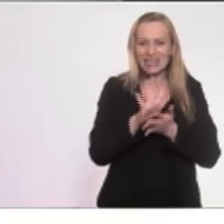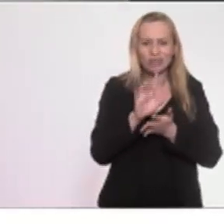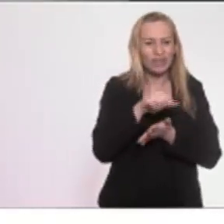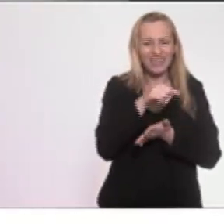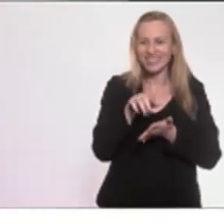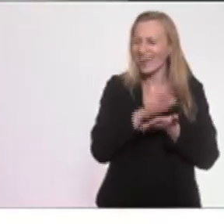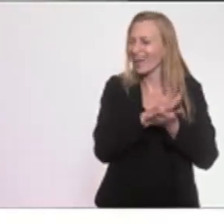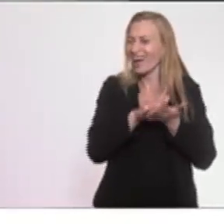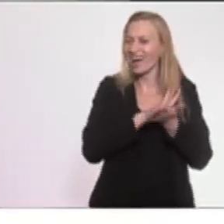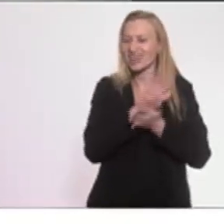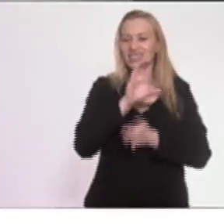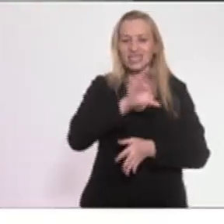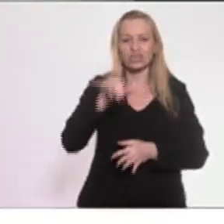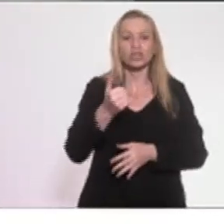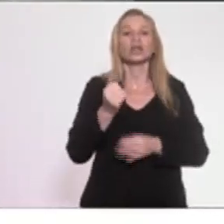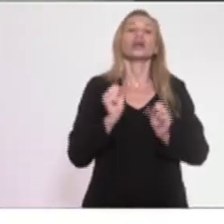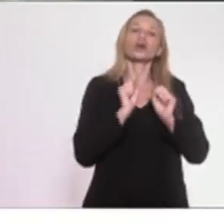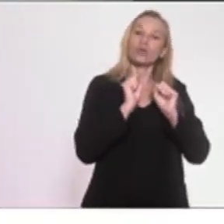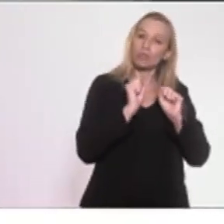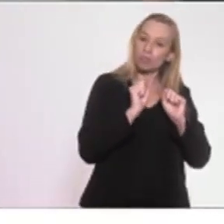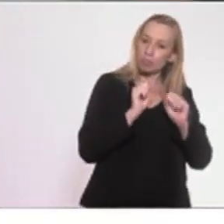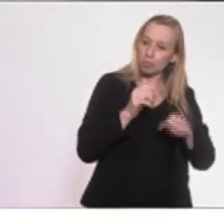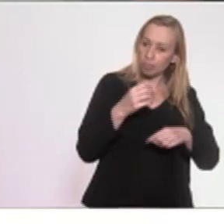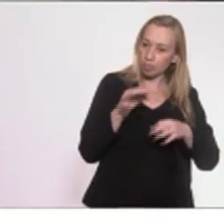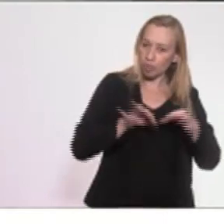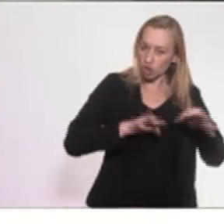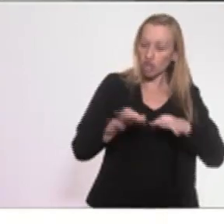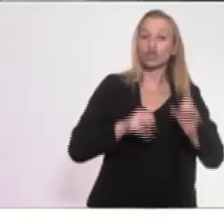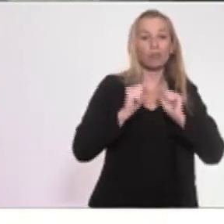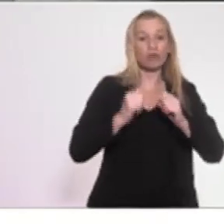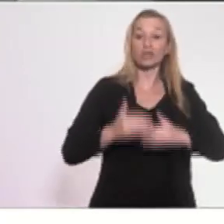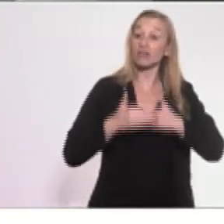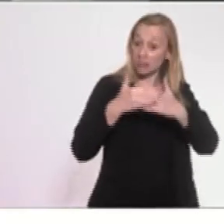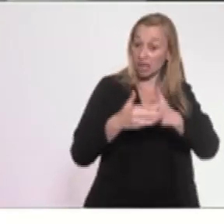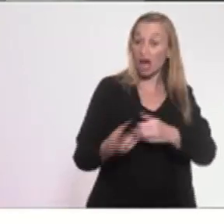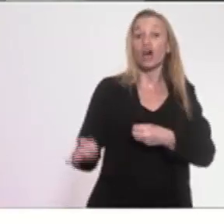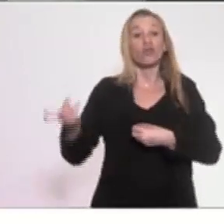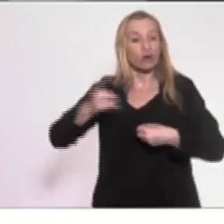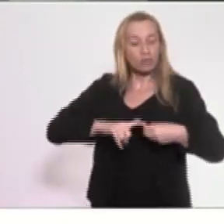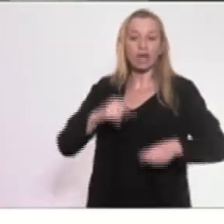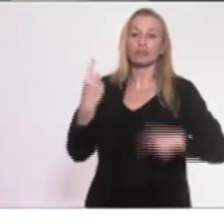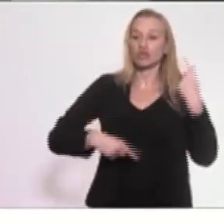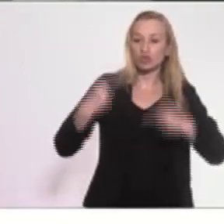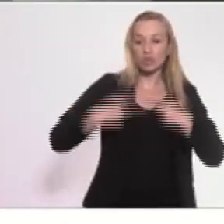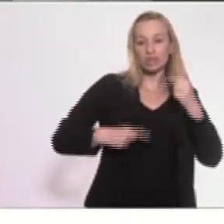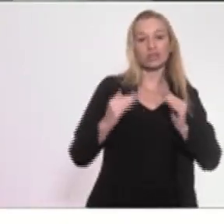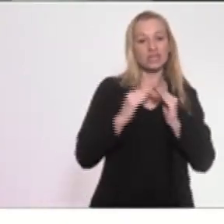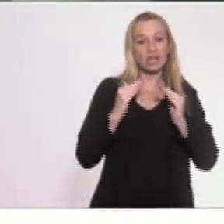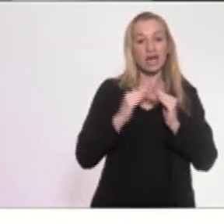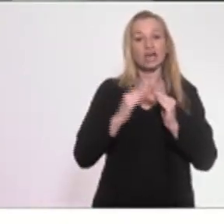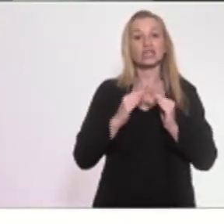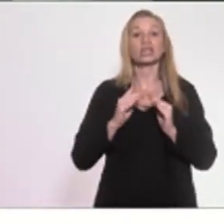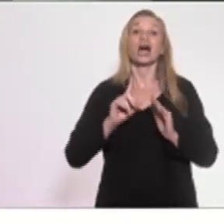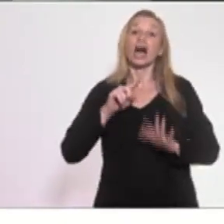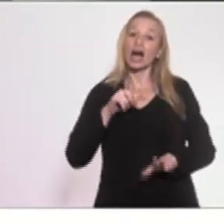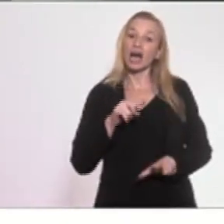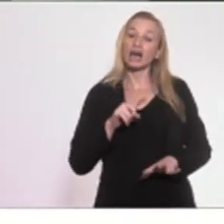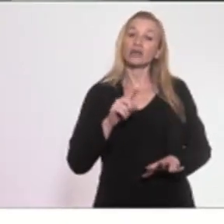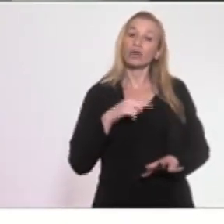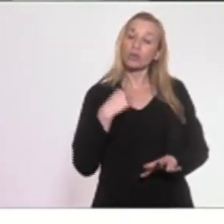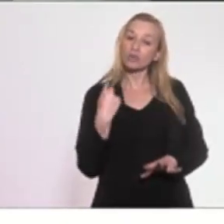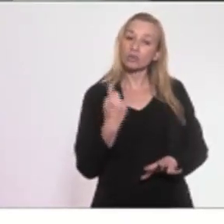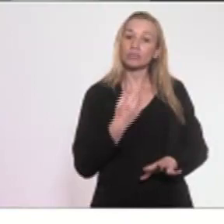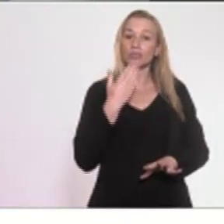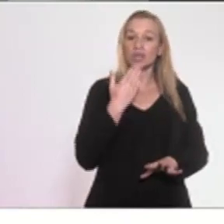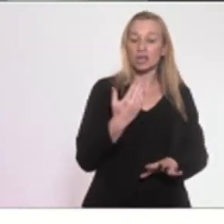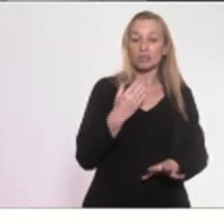CCJ, para que o projeto possa avançar, voltar para o debate nessa casa, e aí solicitaria aos deputados